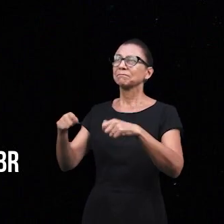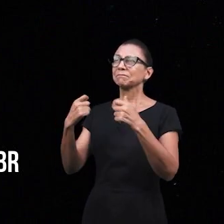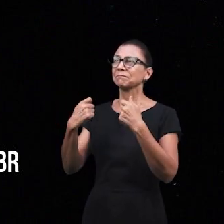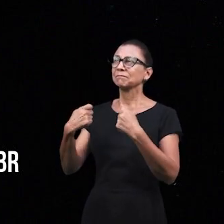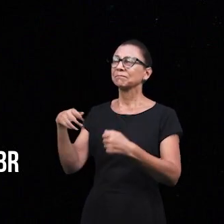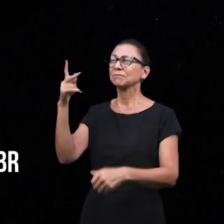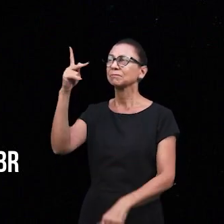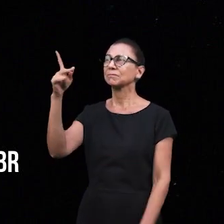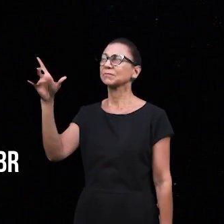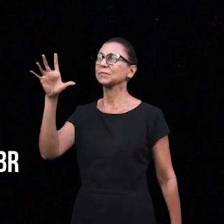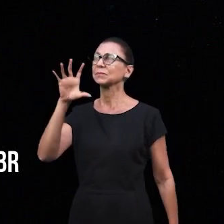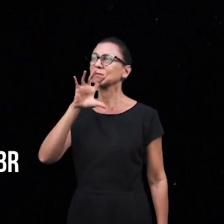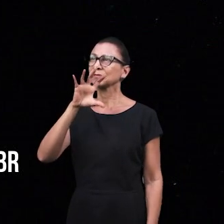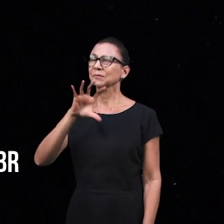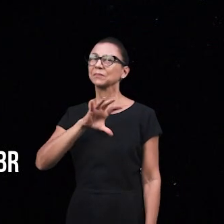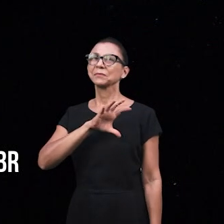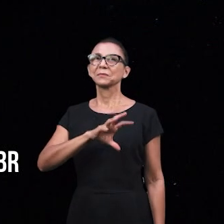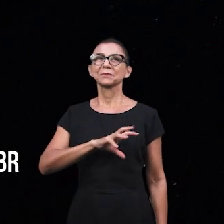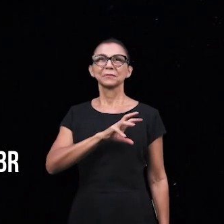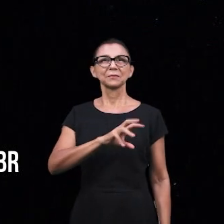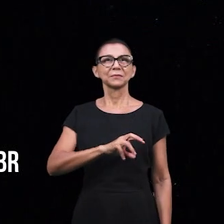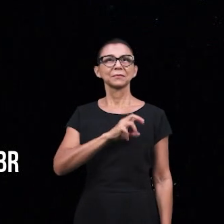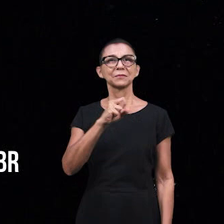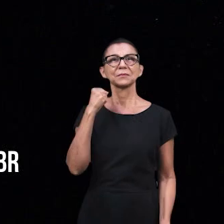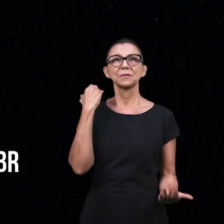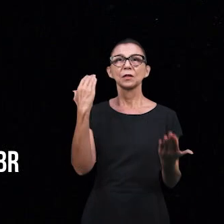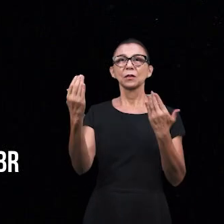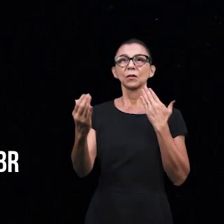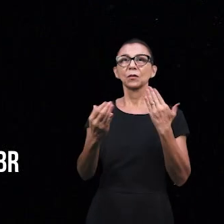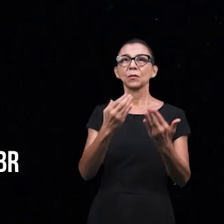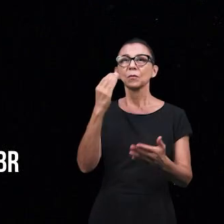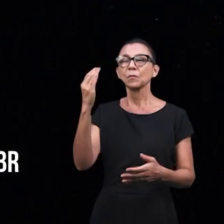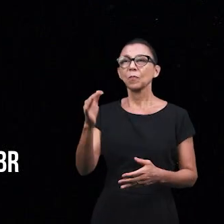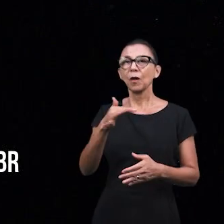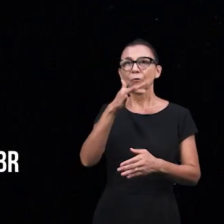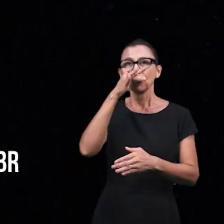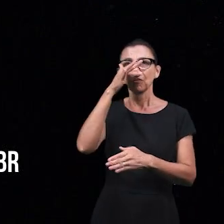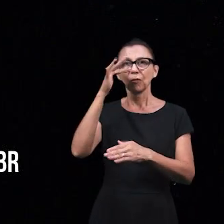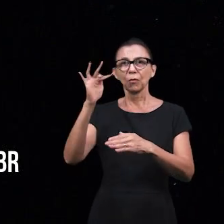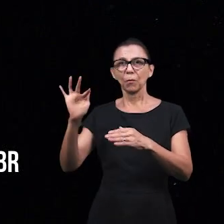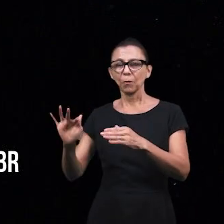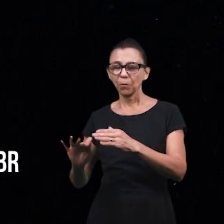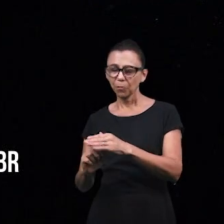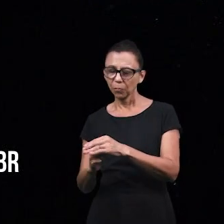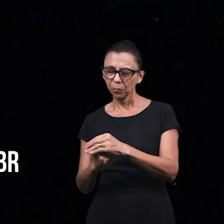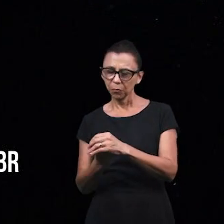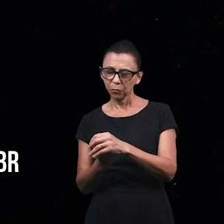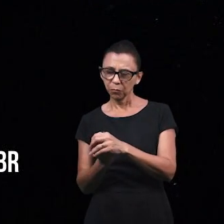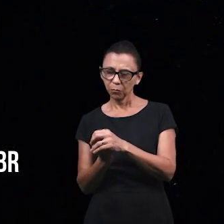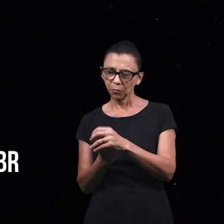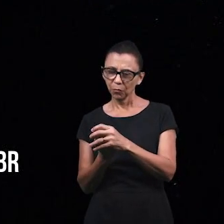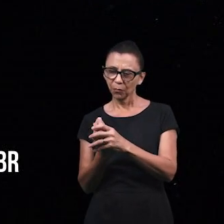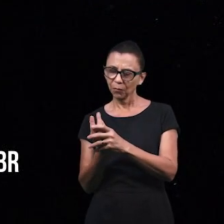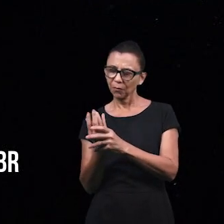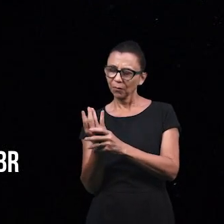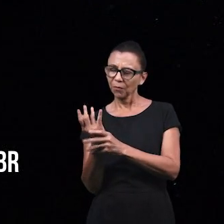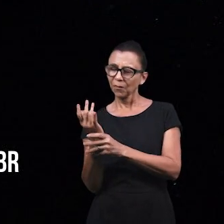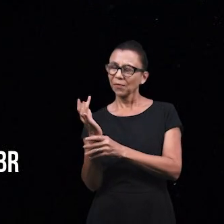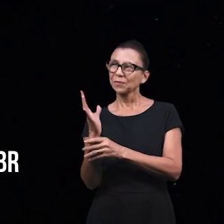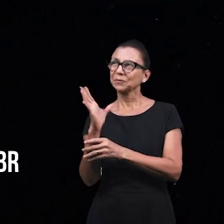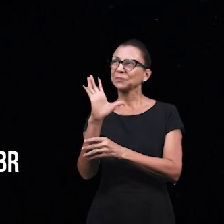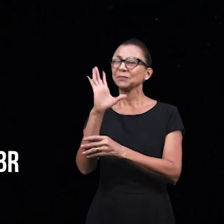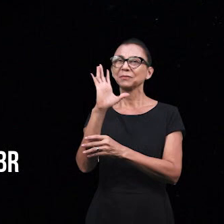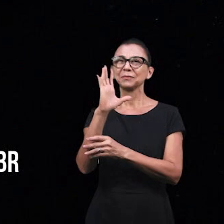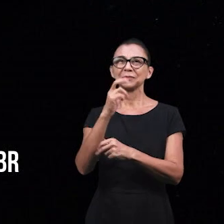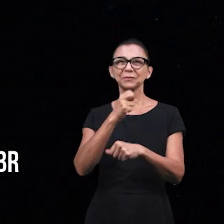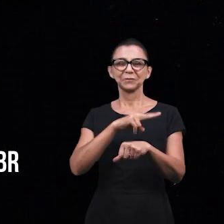com teu amor, como uma flor pequena em teu